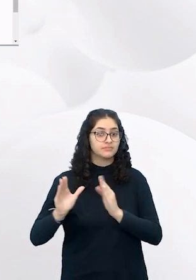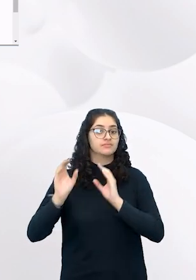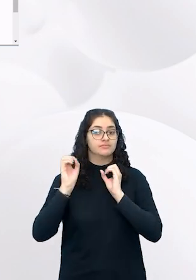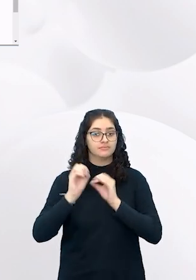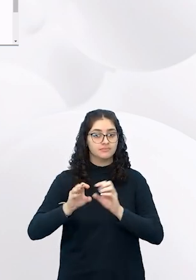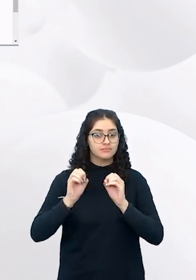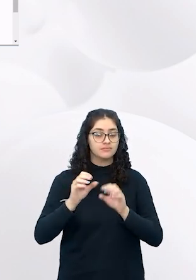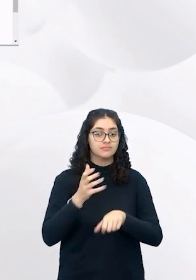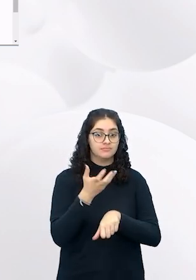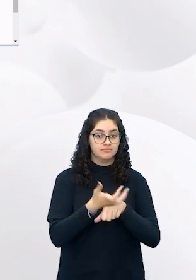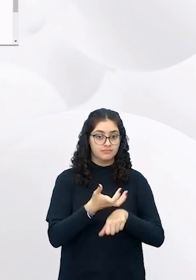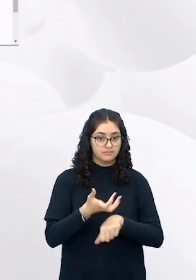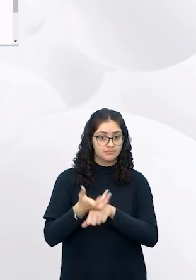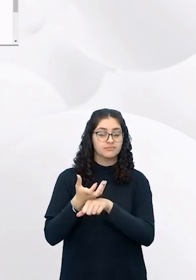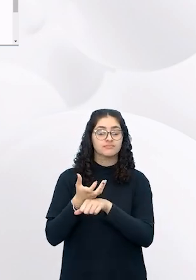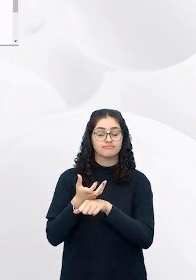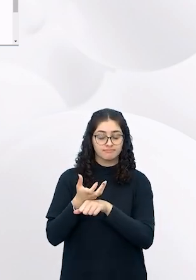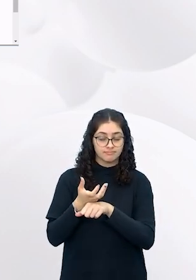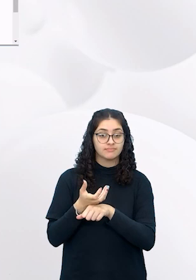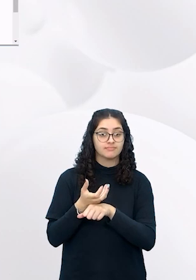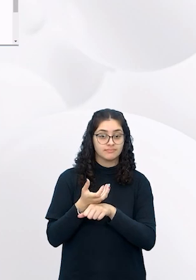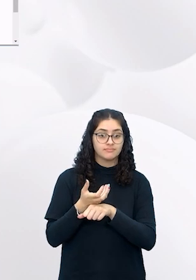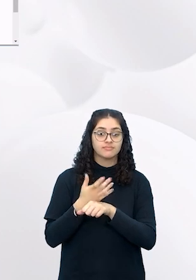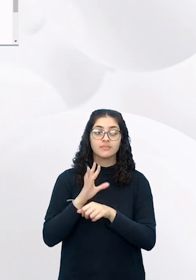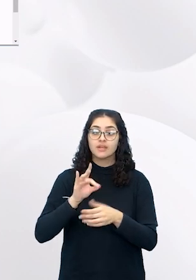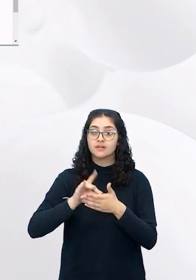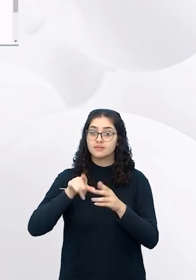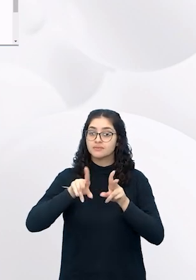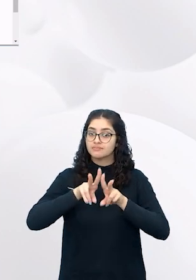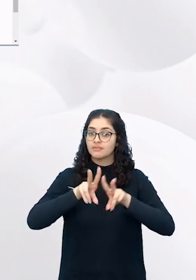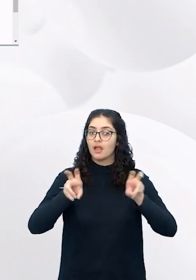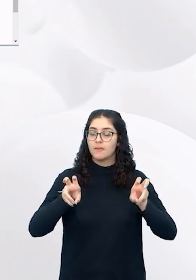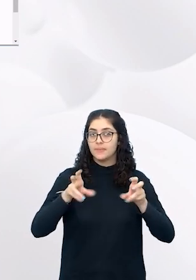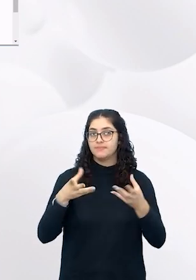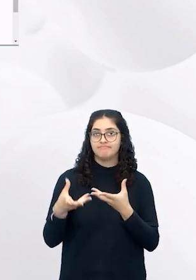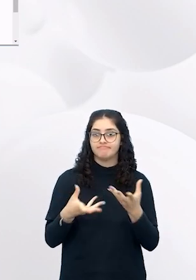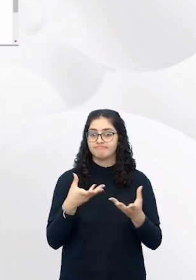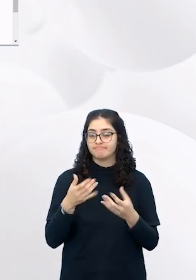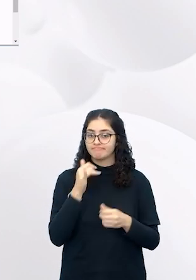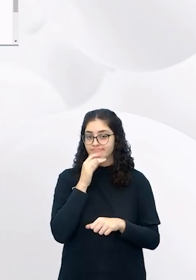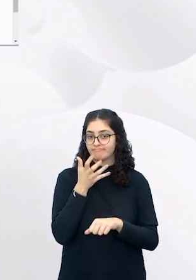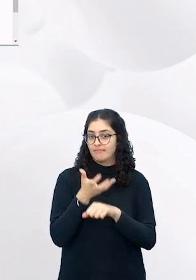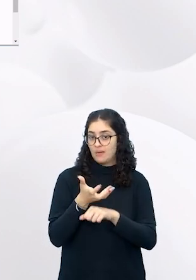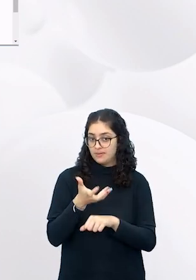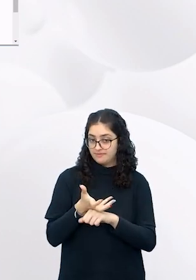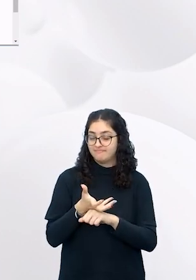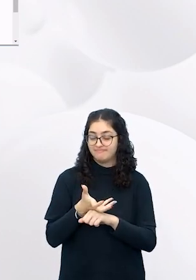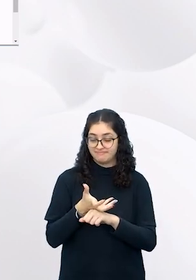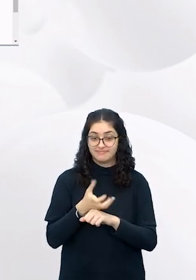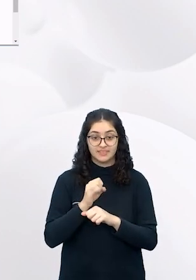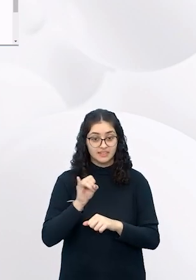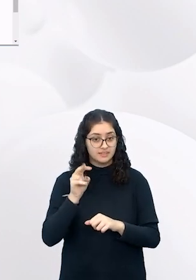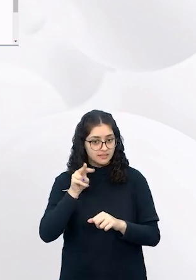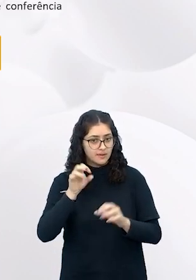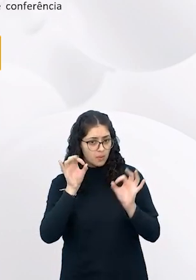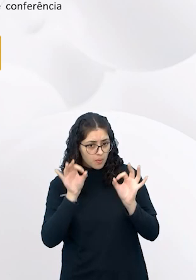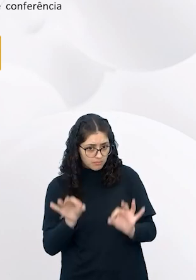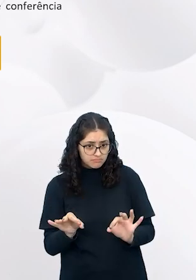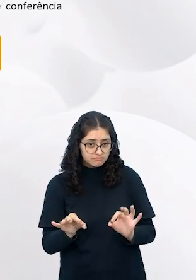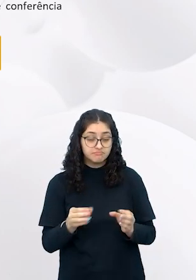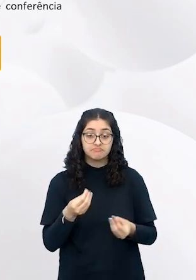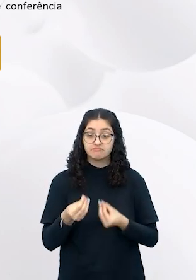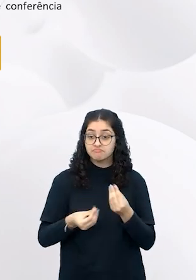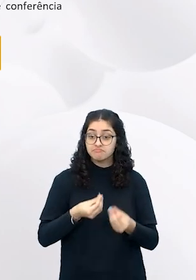ensino, os componentes, né, as etapas que na verdade são os temas, o componente, vai verificar se está tudo